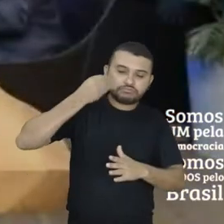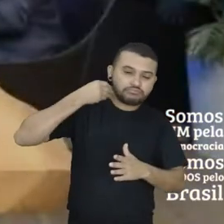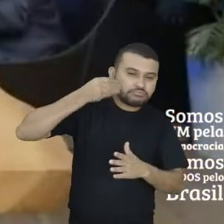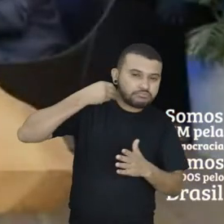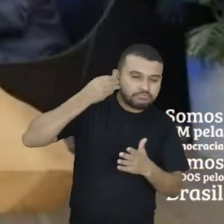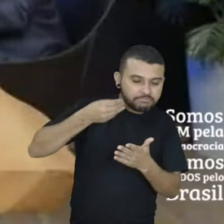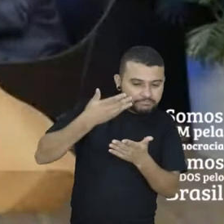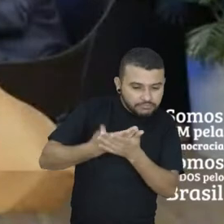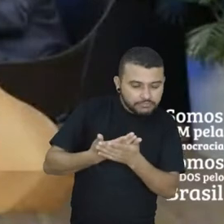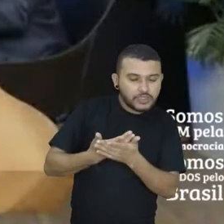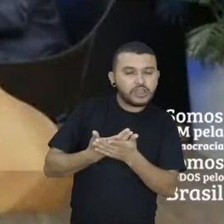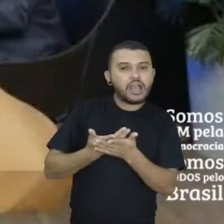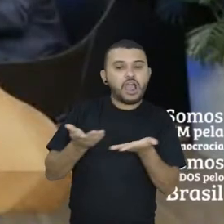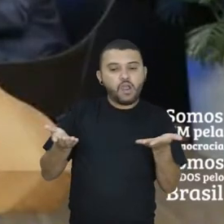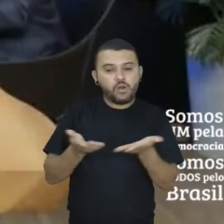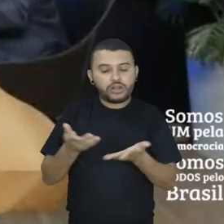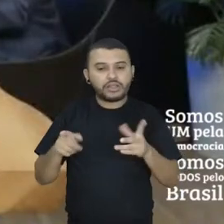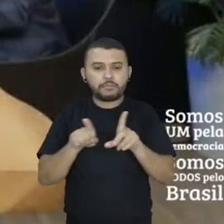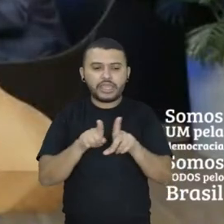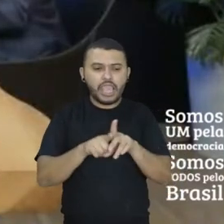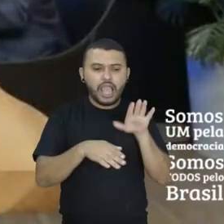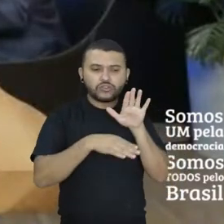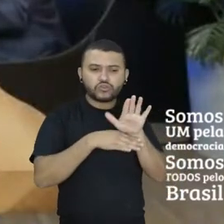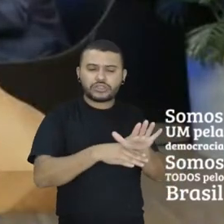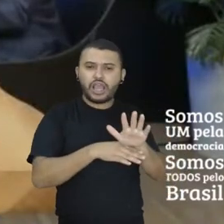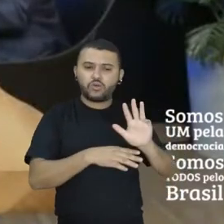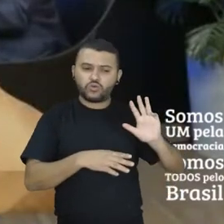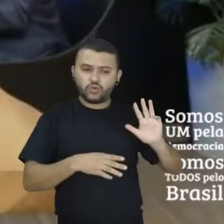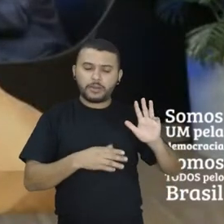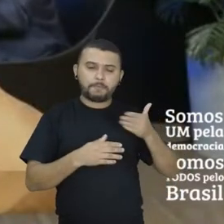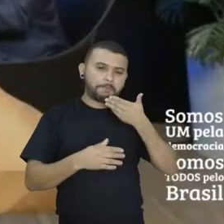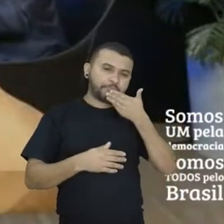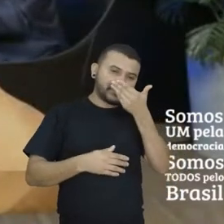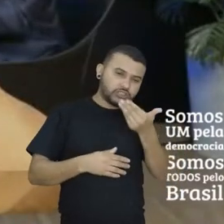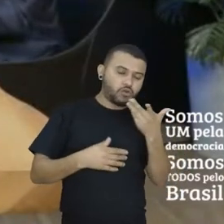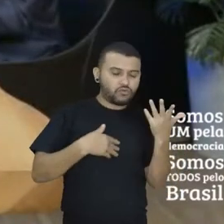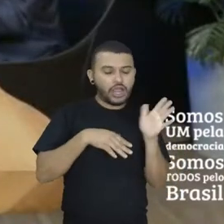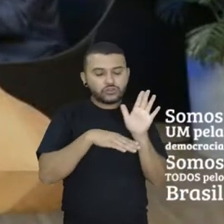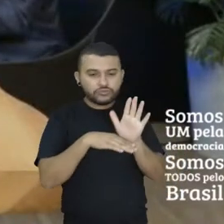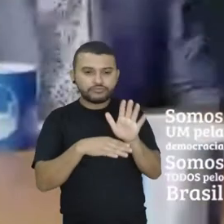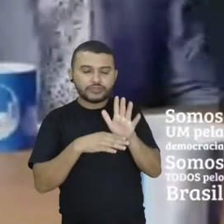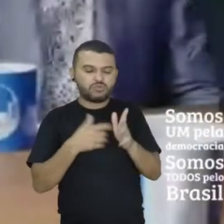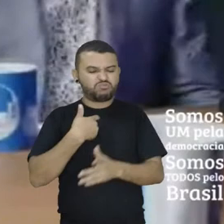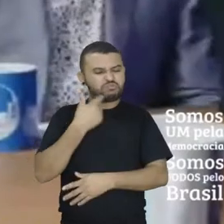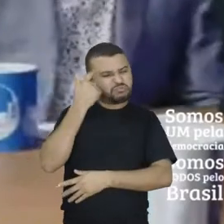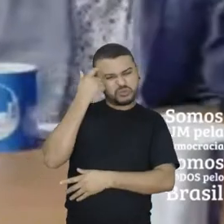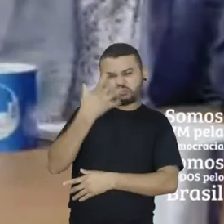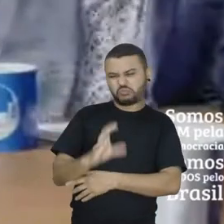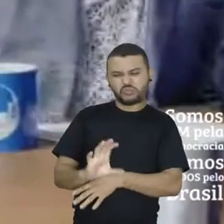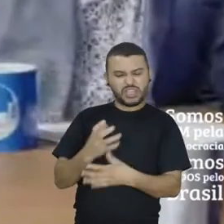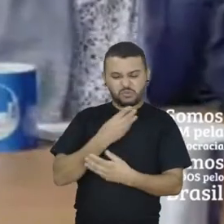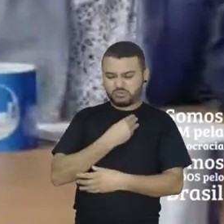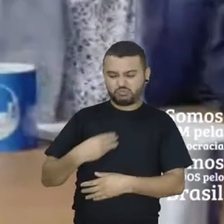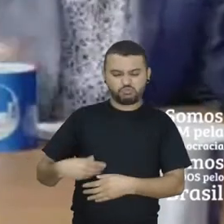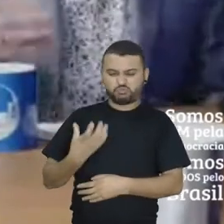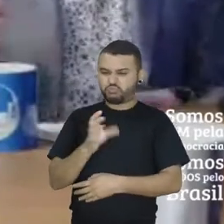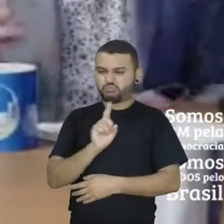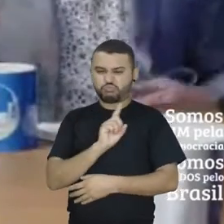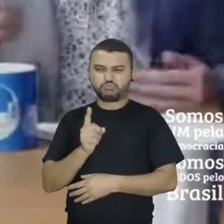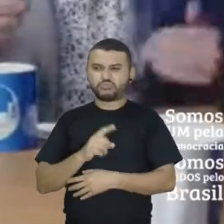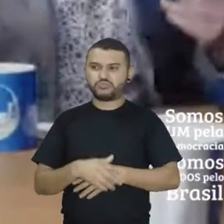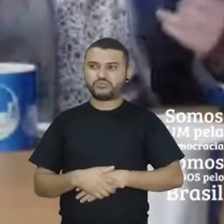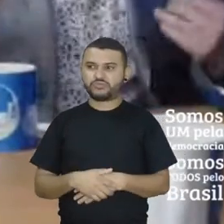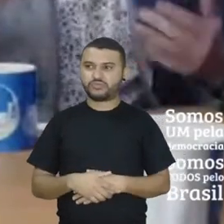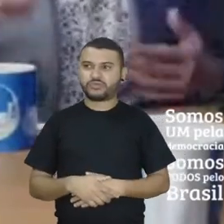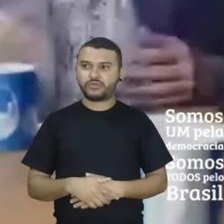nas atribuições que o presidente designar. Mas não pretendo ocupar ministério. Por falta de um, já